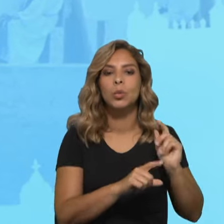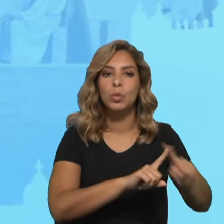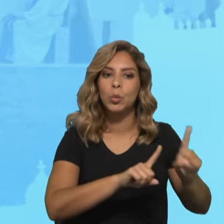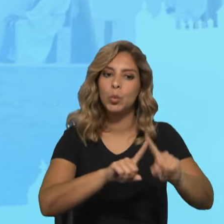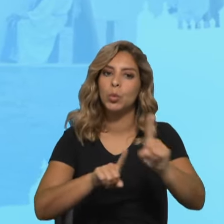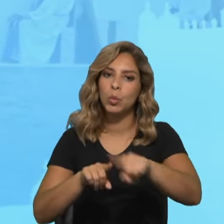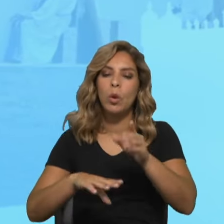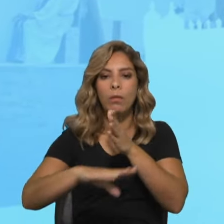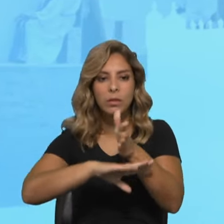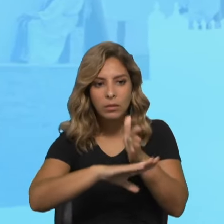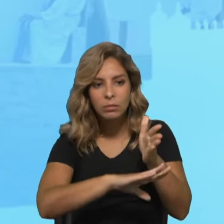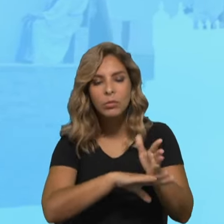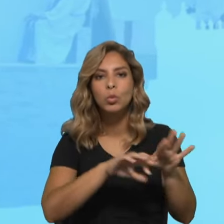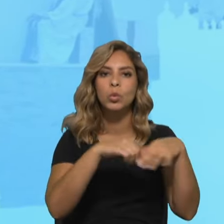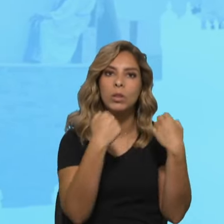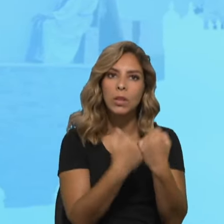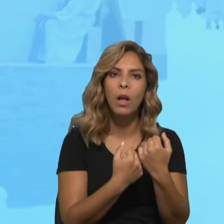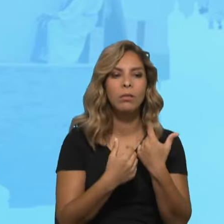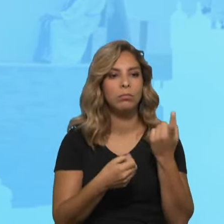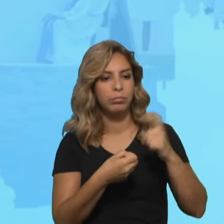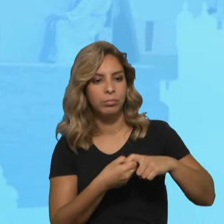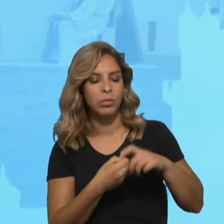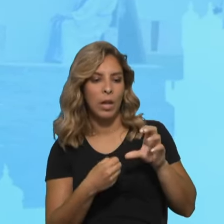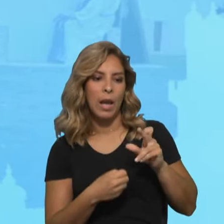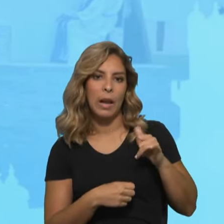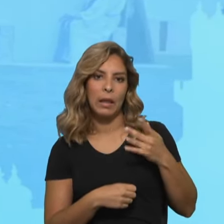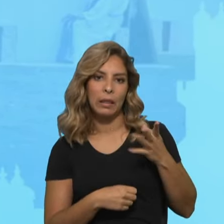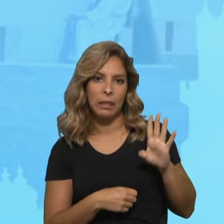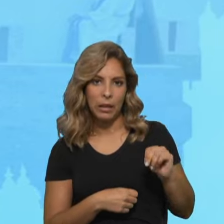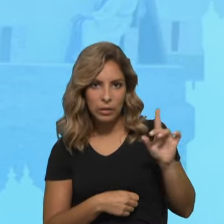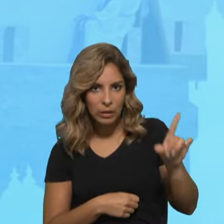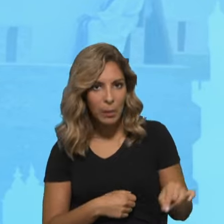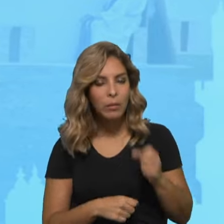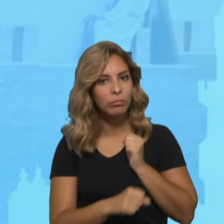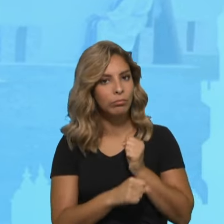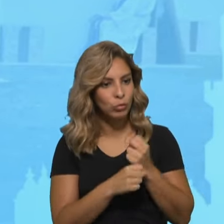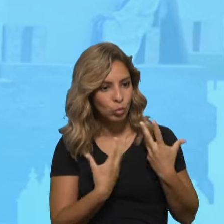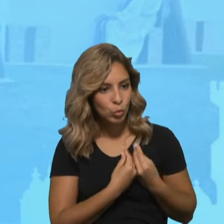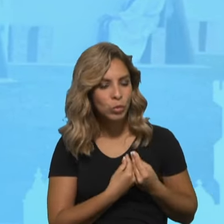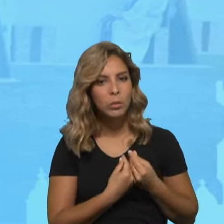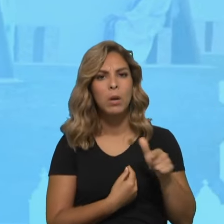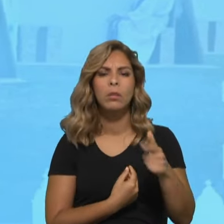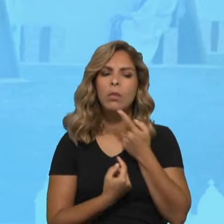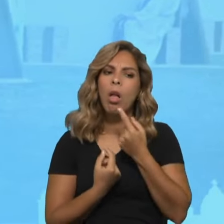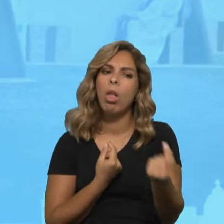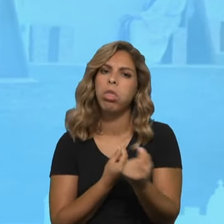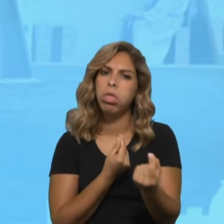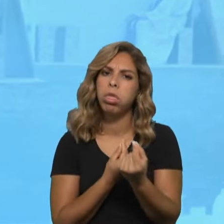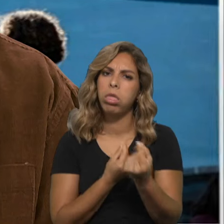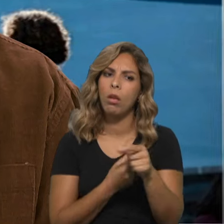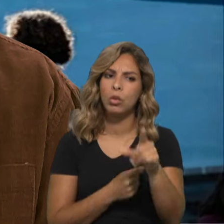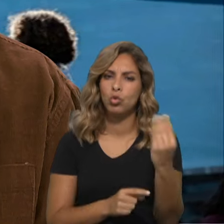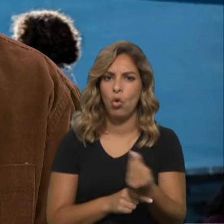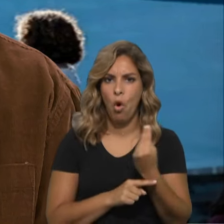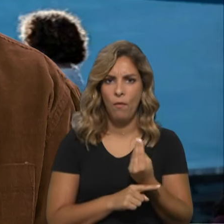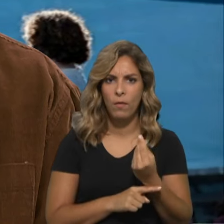intervenção social da colabora com a Cáritas e e e percebe nesta proximidade aos jovens que eles também